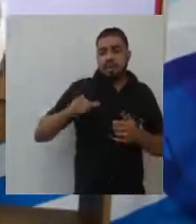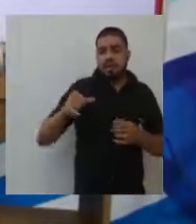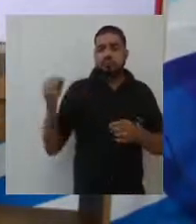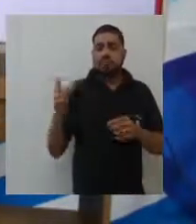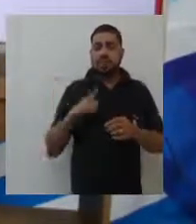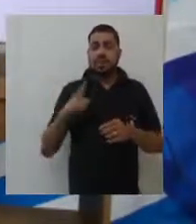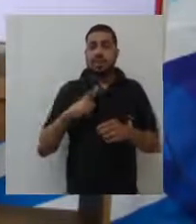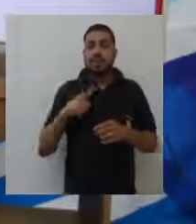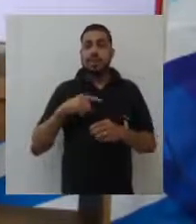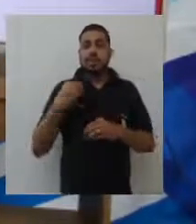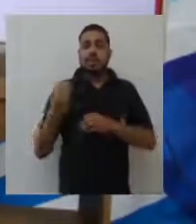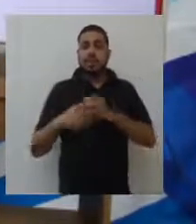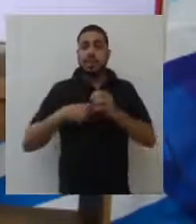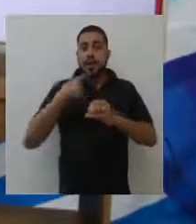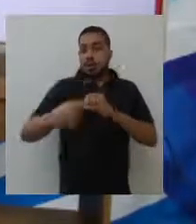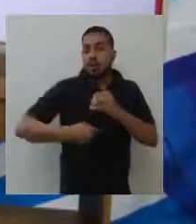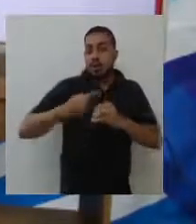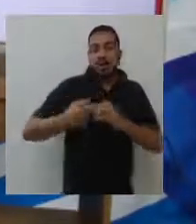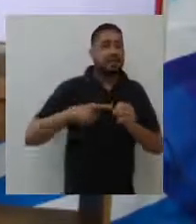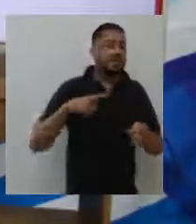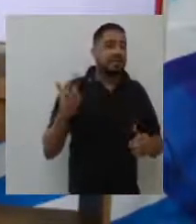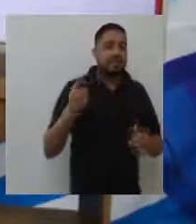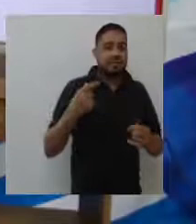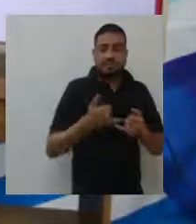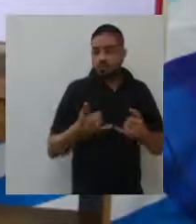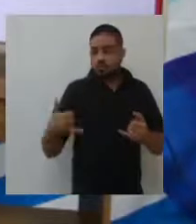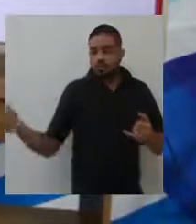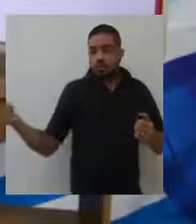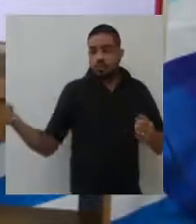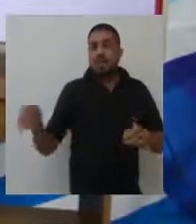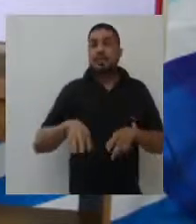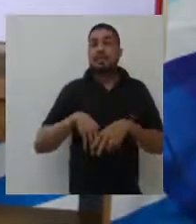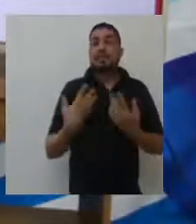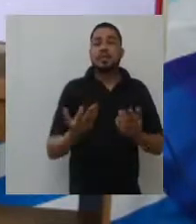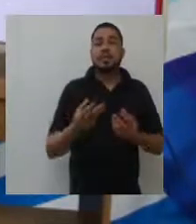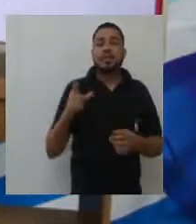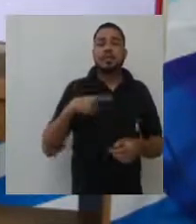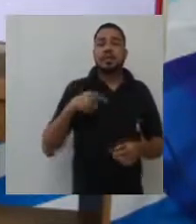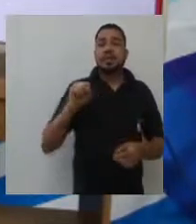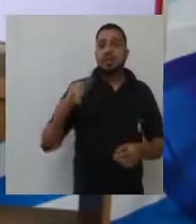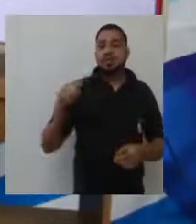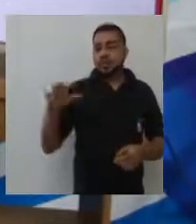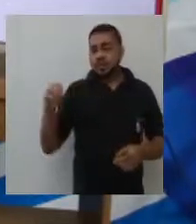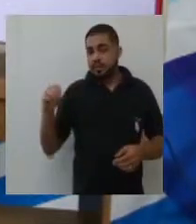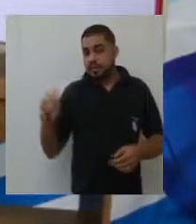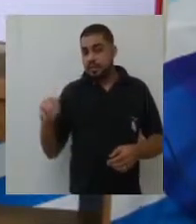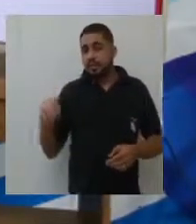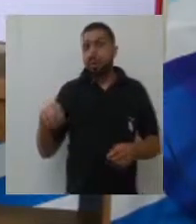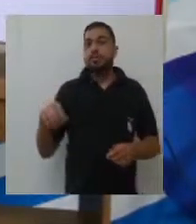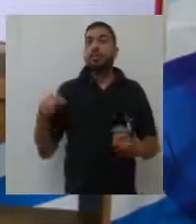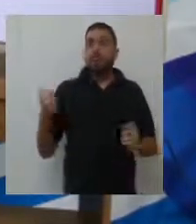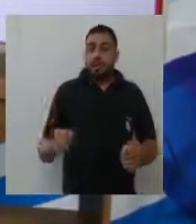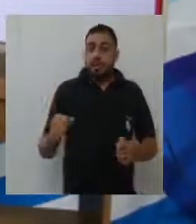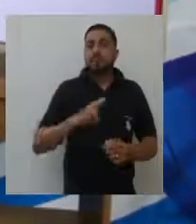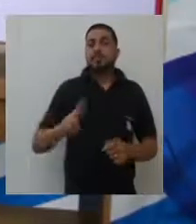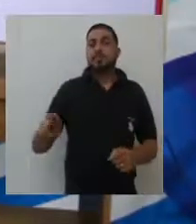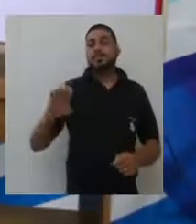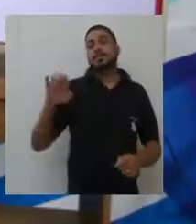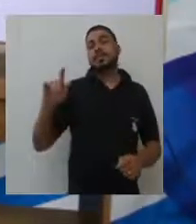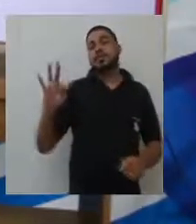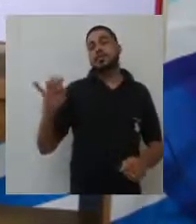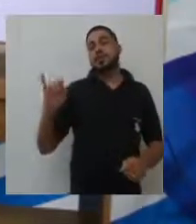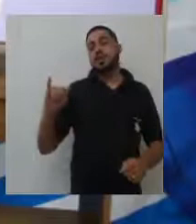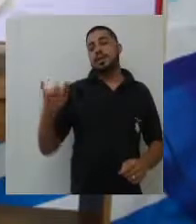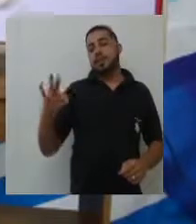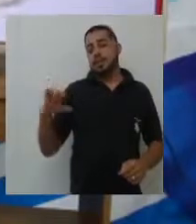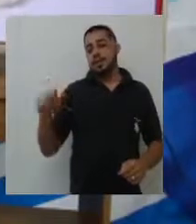molecular não conduz eletricidade. Então, a solução iônica pode ser chamada de solução eletrolítica, porque conduz eletricidade.